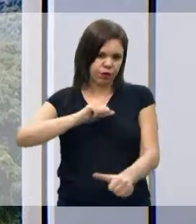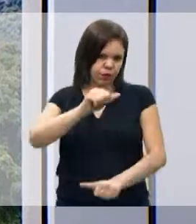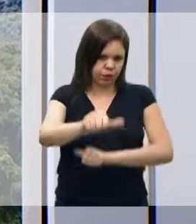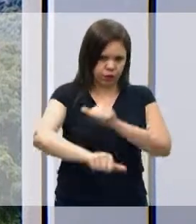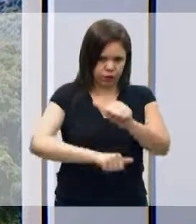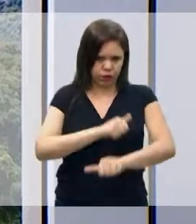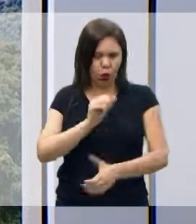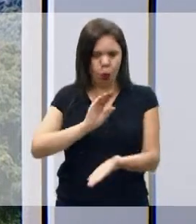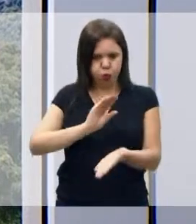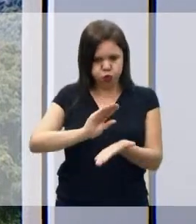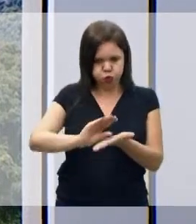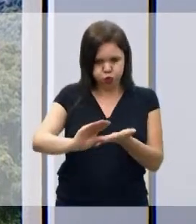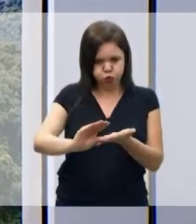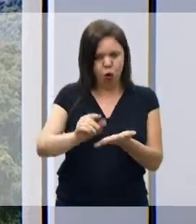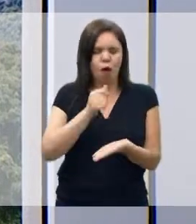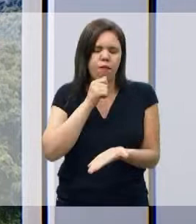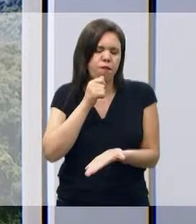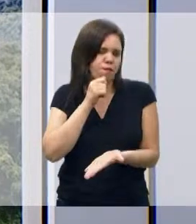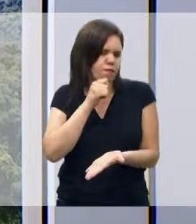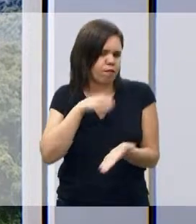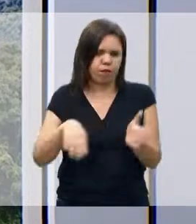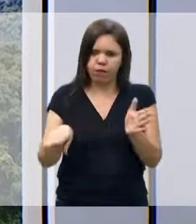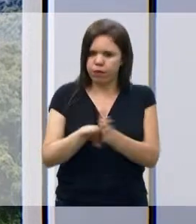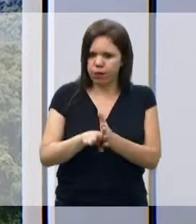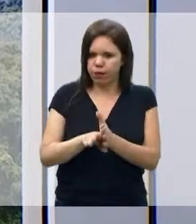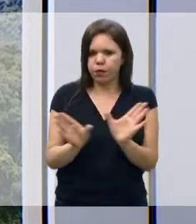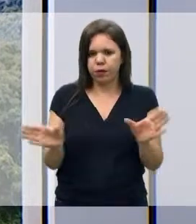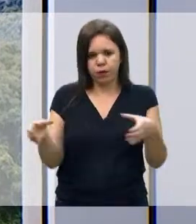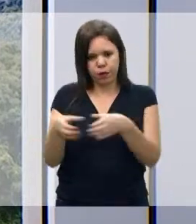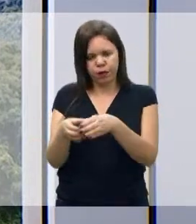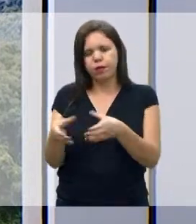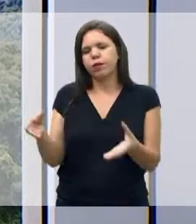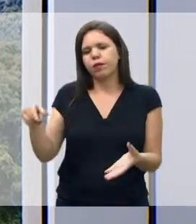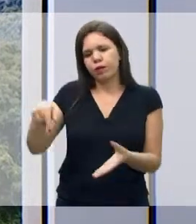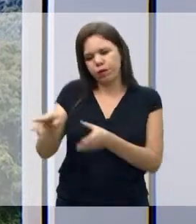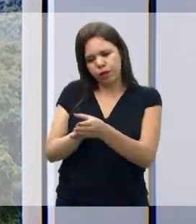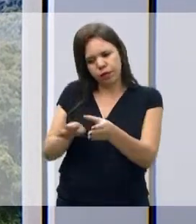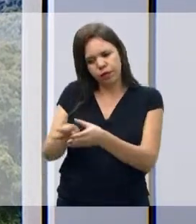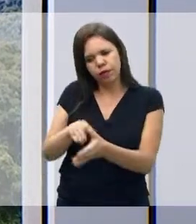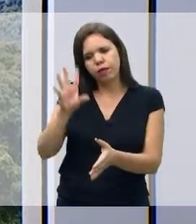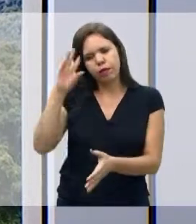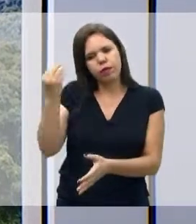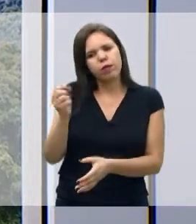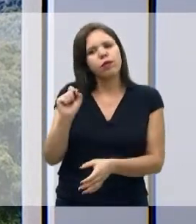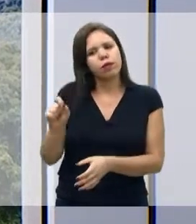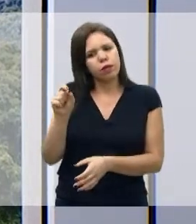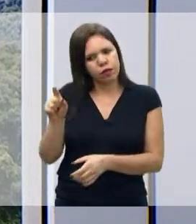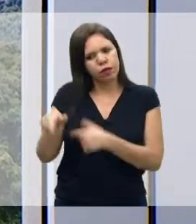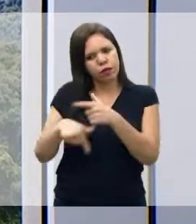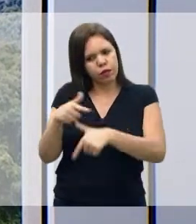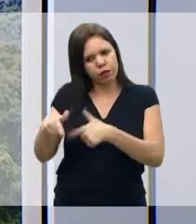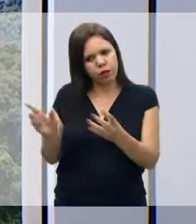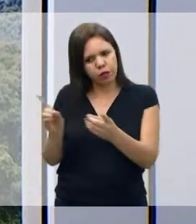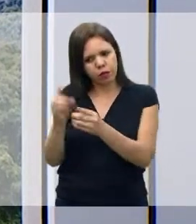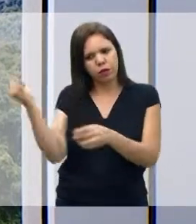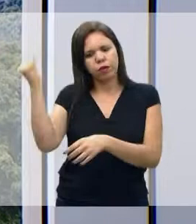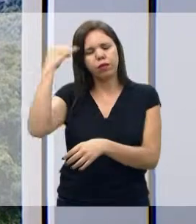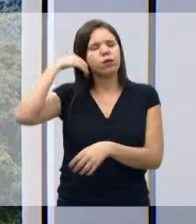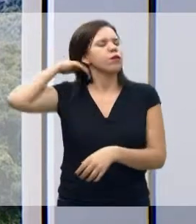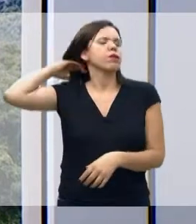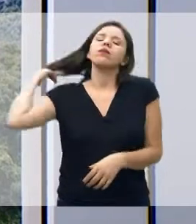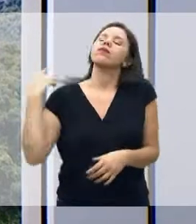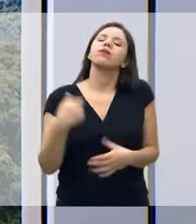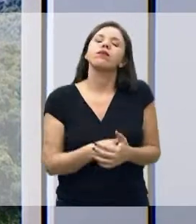mudança, os recursos não vieram e aí o Conselho entendeu que esse é um tipo de serviço importantíssimo